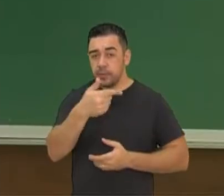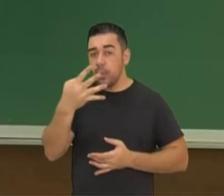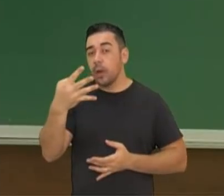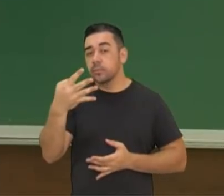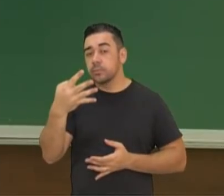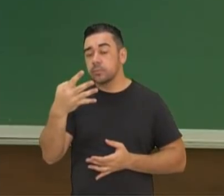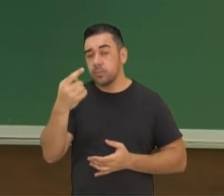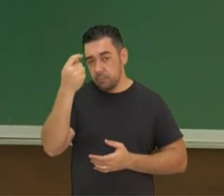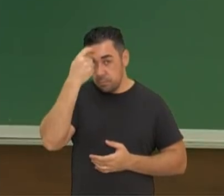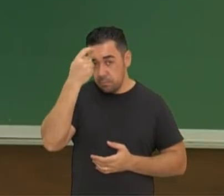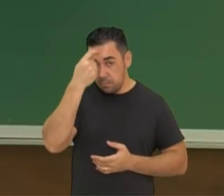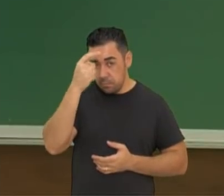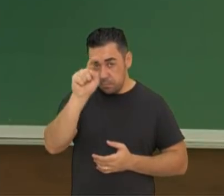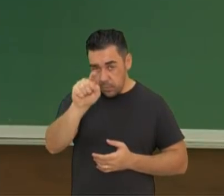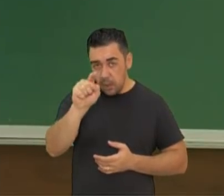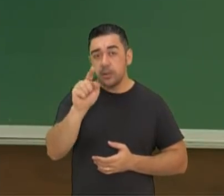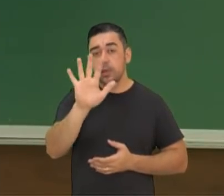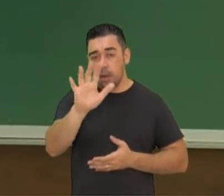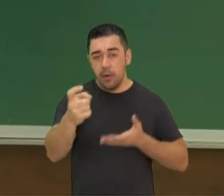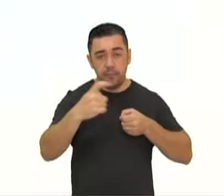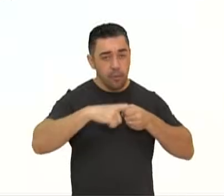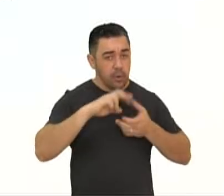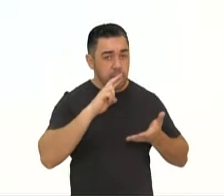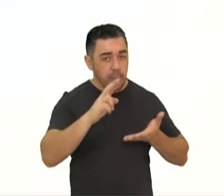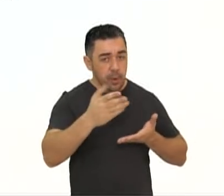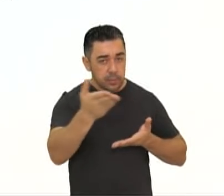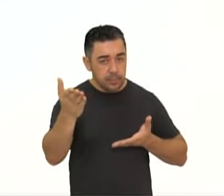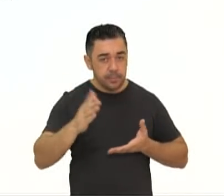Então, pense um pouquinho e eu já volto com a resposta.